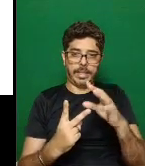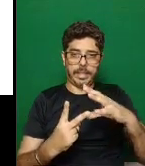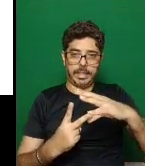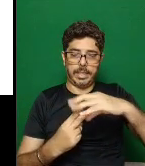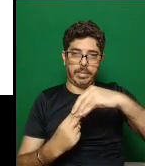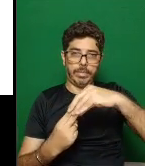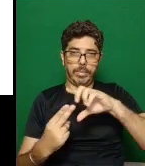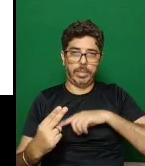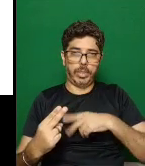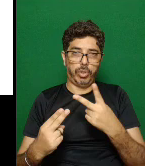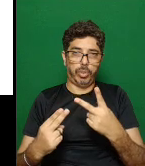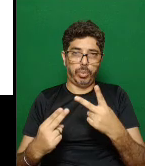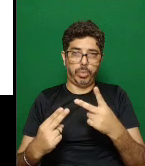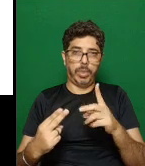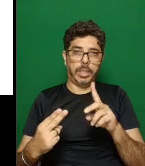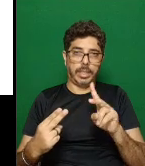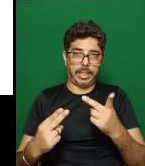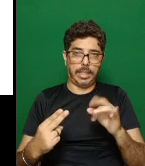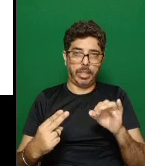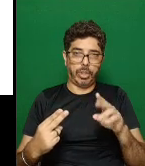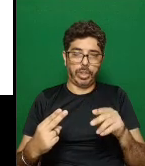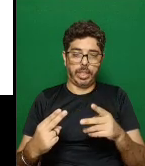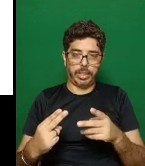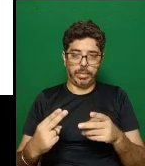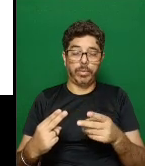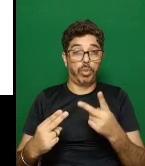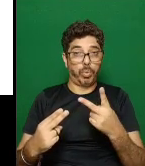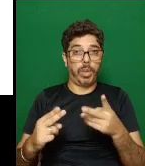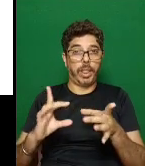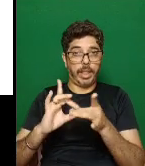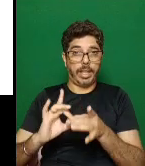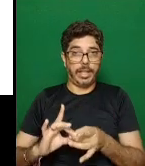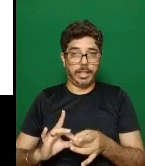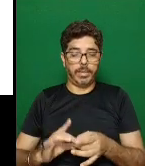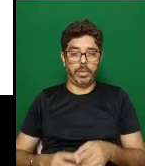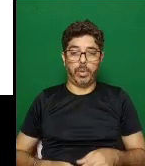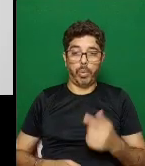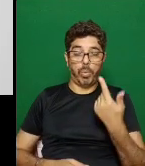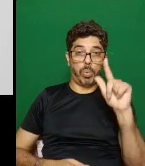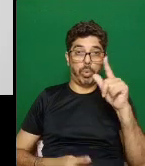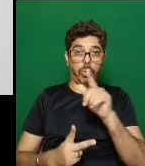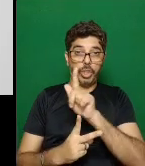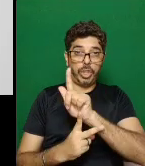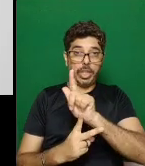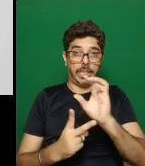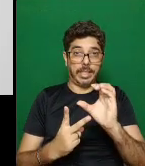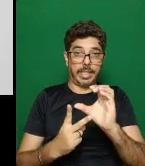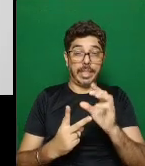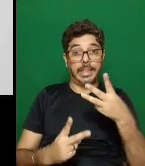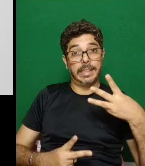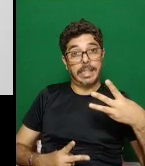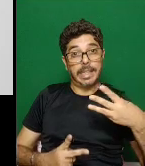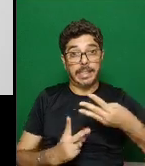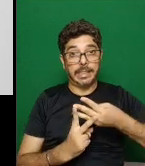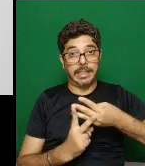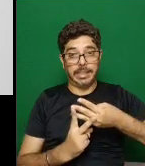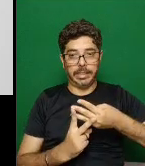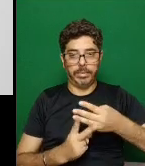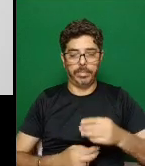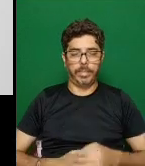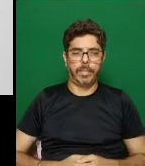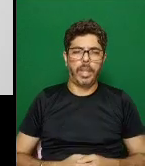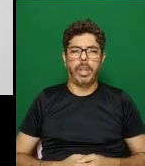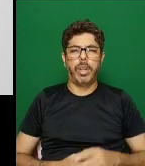hidrogênio, enquanto que o par guanina-citosina é estabilizado por 3 ligações. A ligação de hidrogênio é relativamente fraca